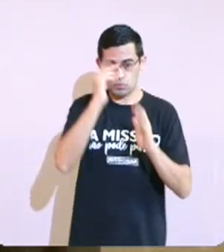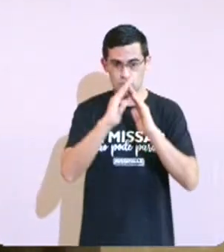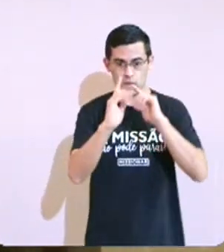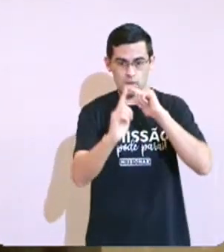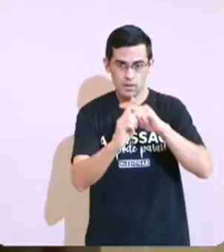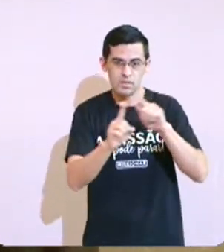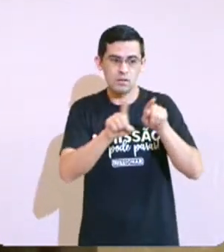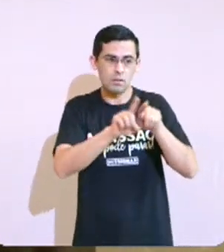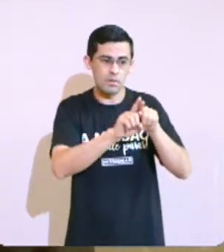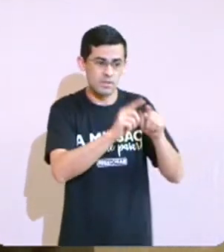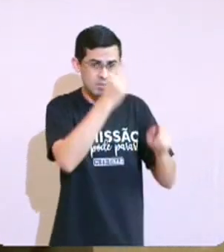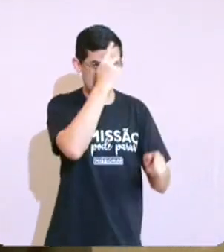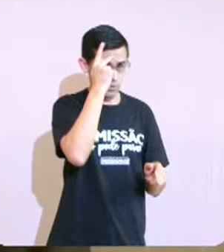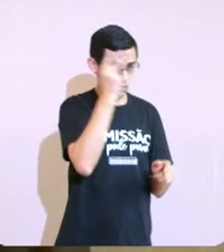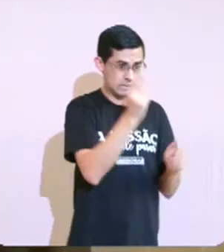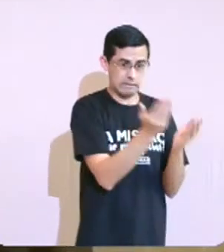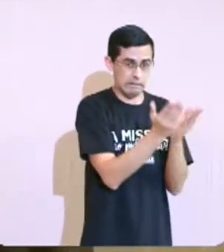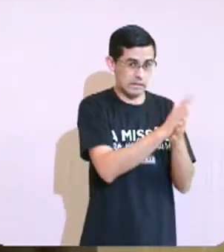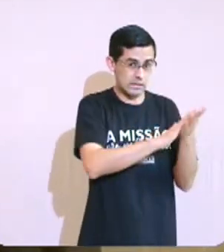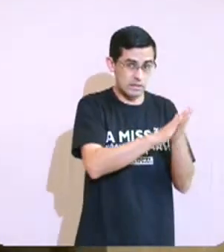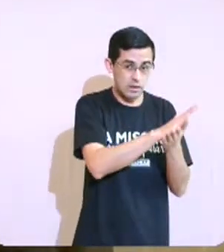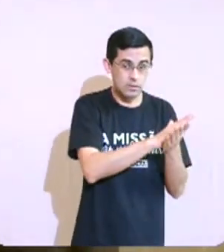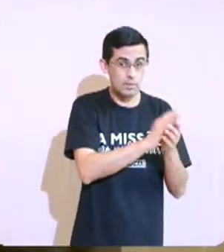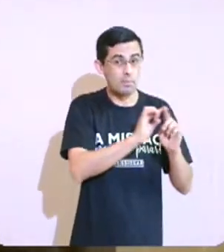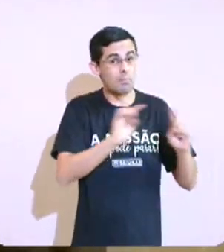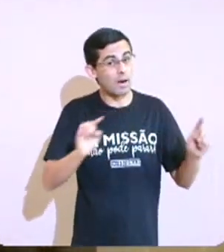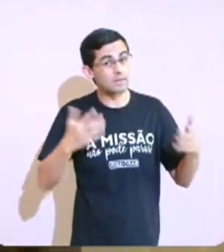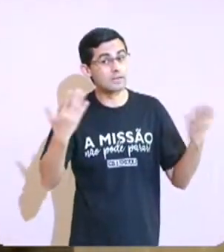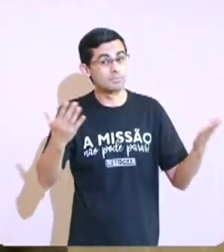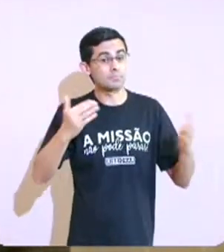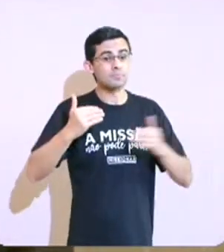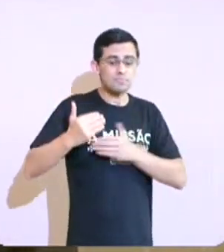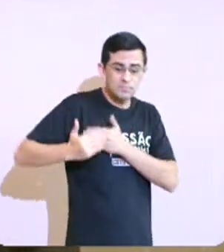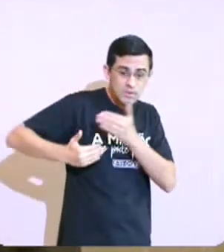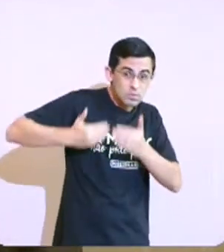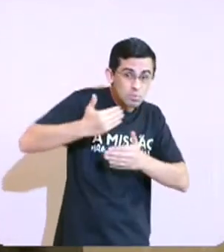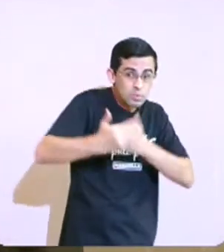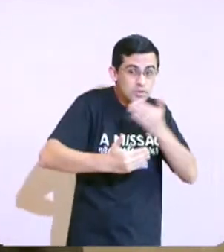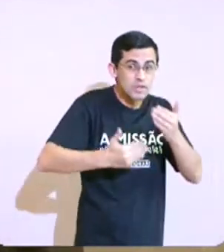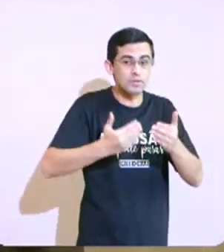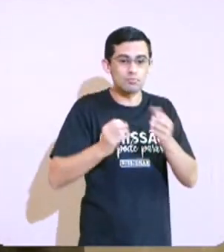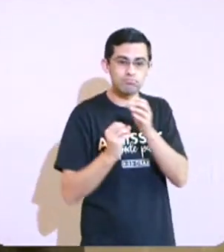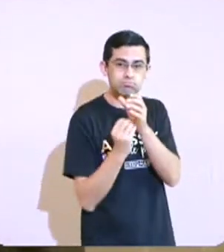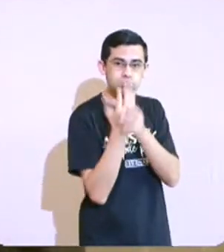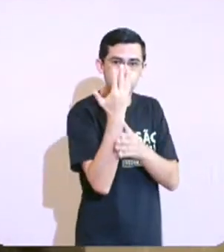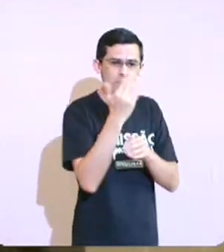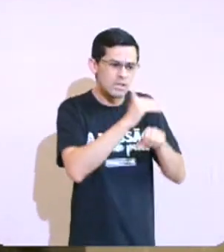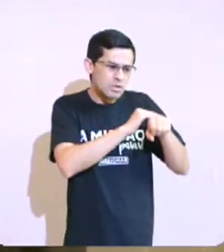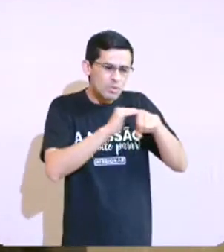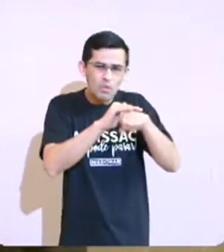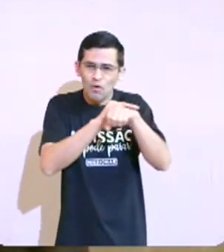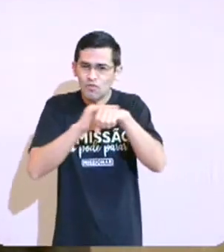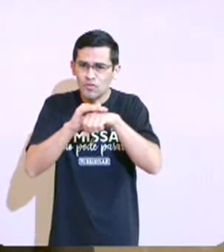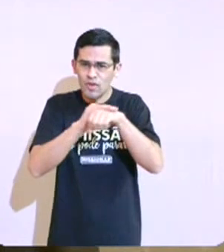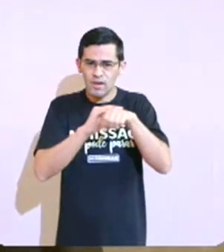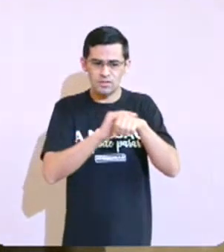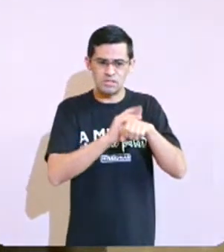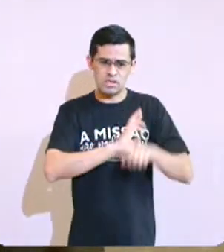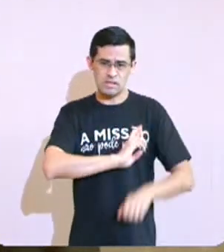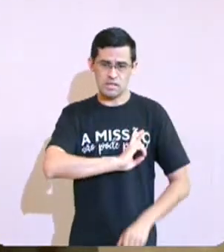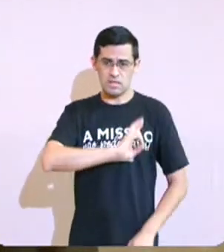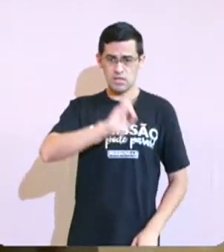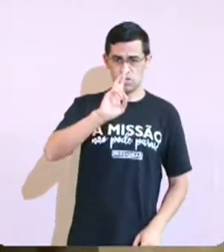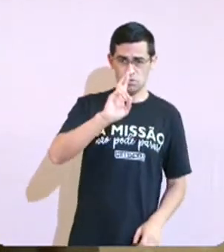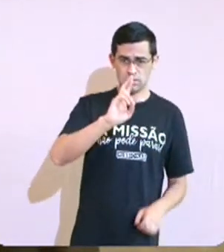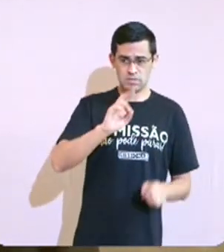encontram os da não igreja, pelo menos não ainda da igreja, aonde a conversa já não era tão religiosa